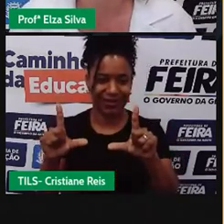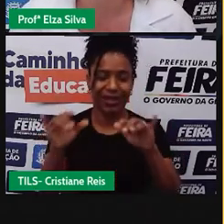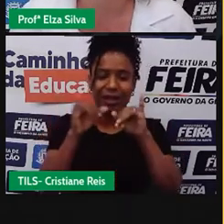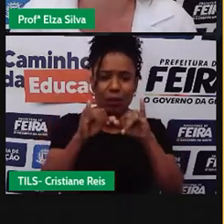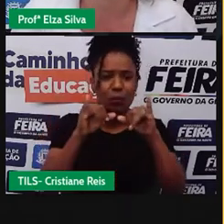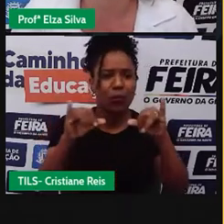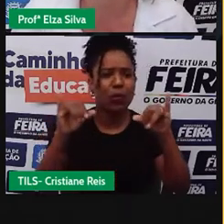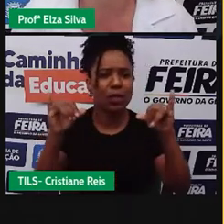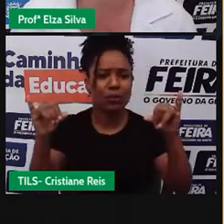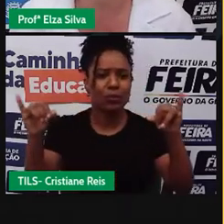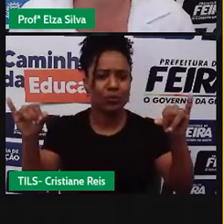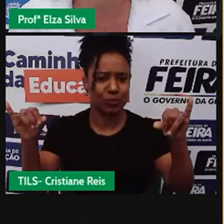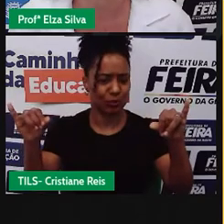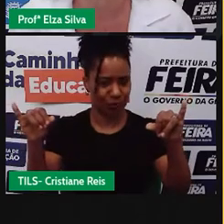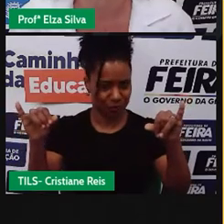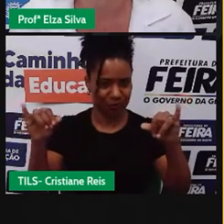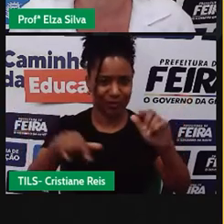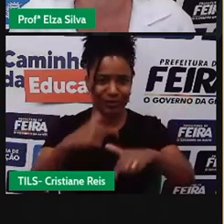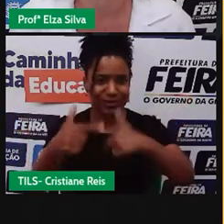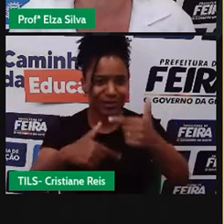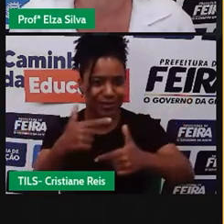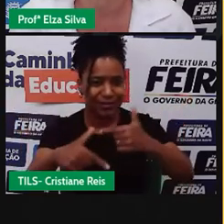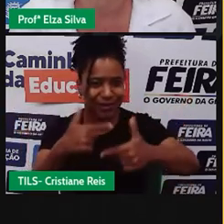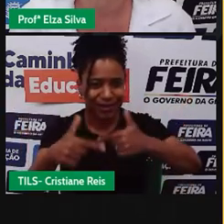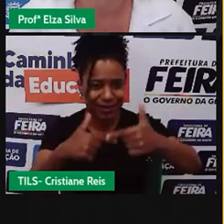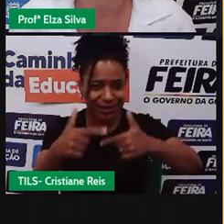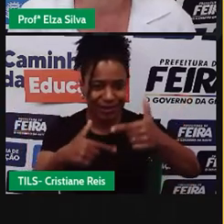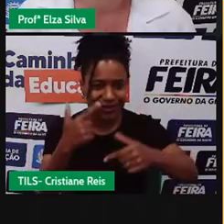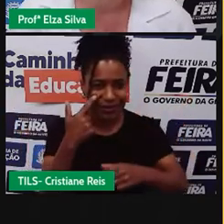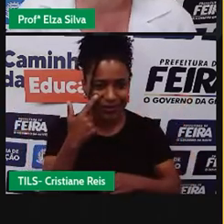anúncio classificado de emprego.